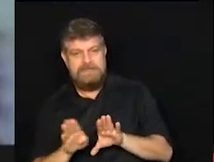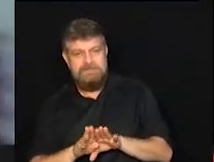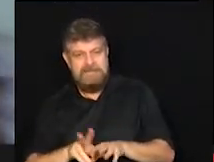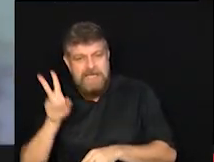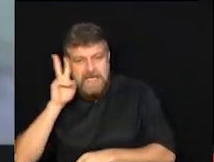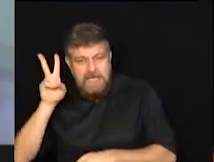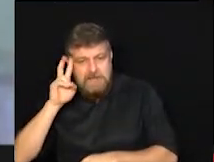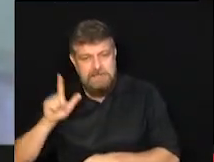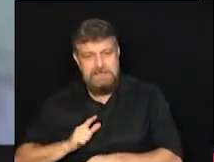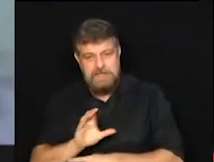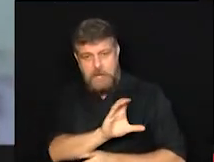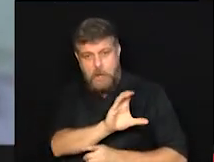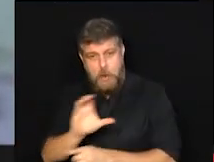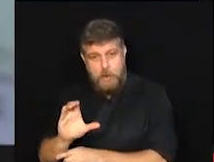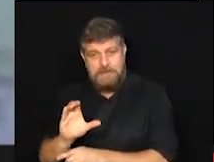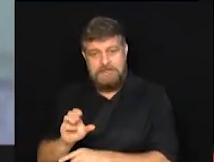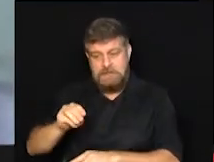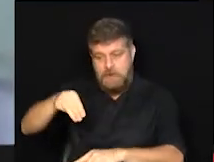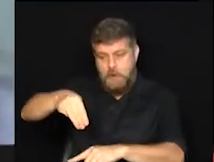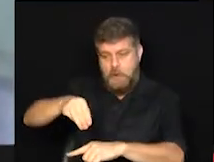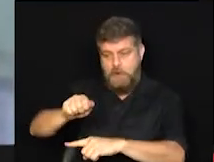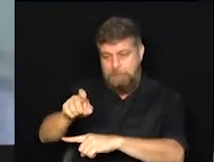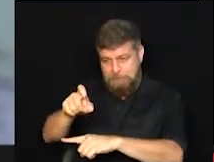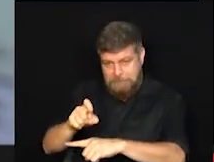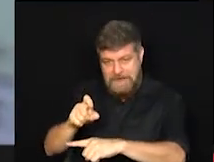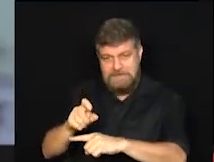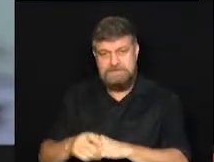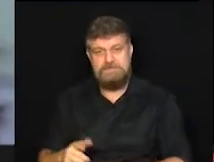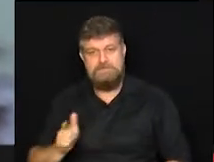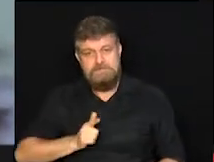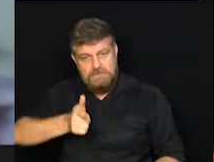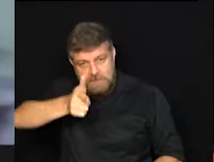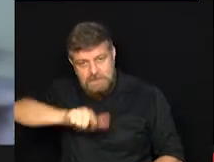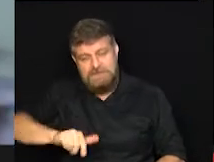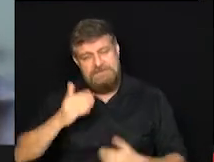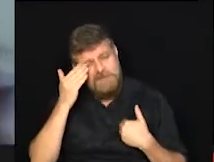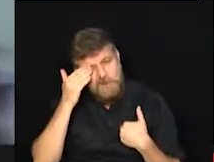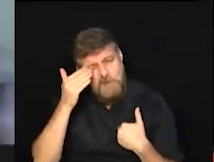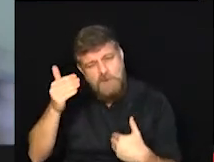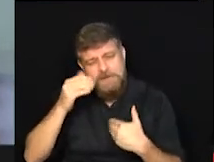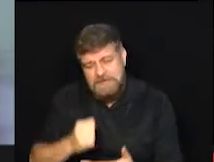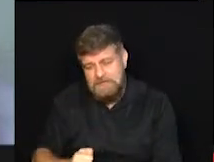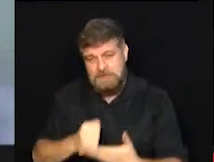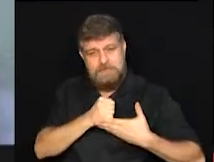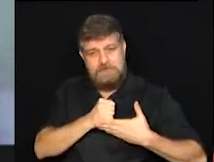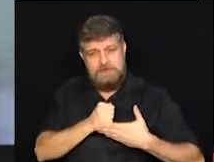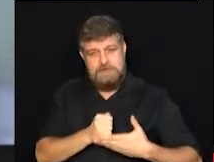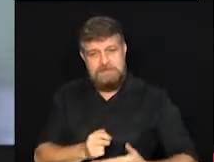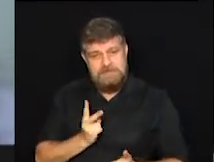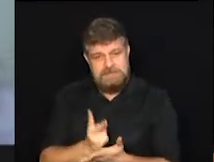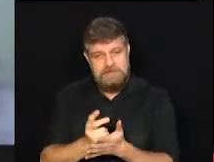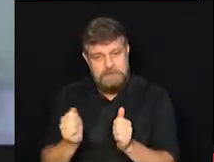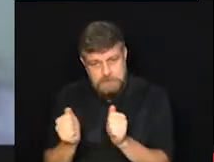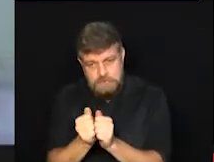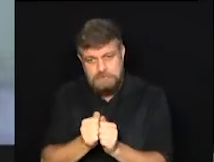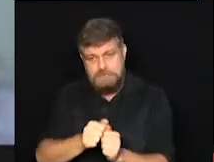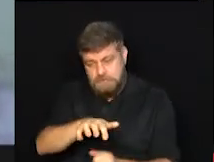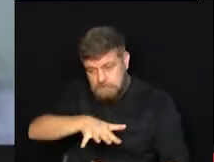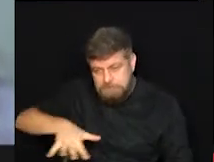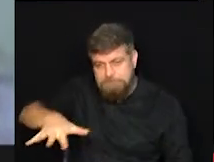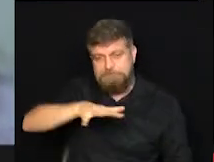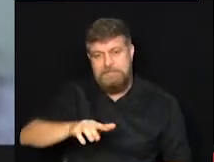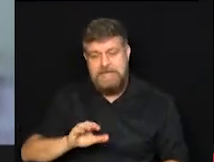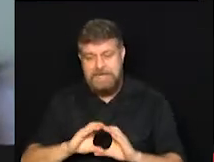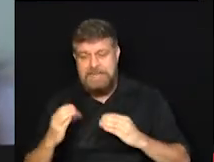nosso coordenador Max, falo de novo, Max. Novamente aqui, obrigada pelo apoio, que está ali junto com a CEPIR, o CR, a Jaqueline